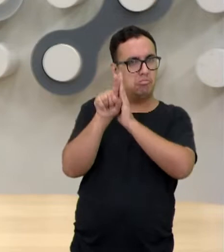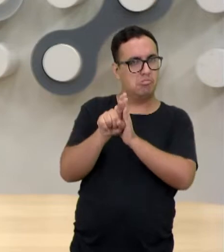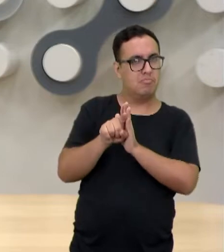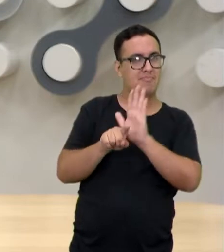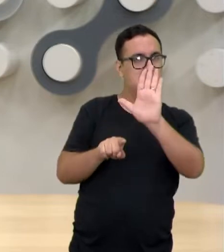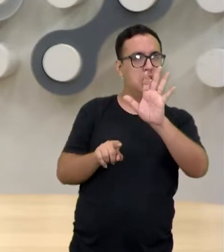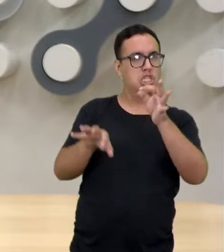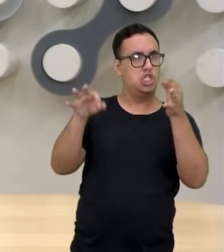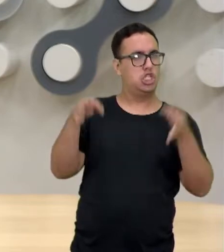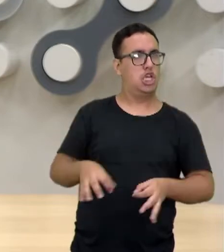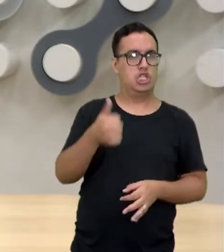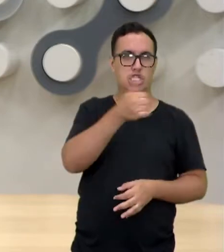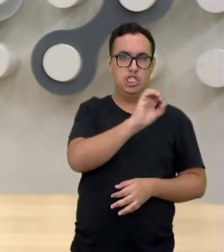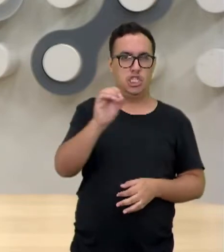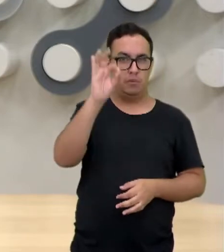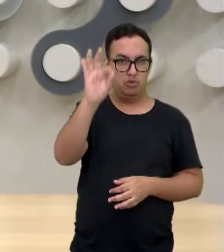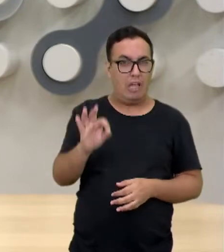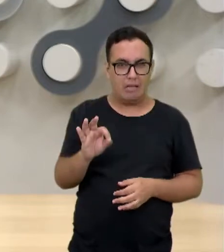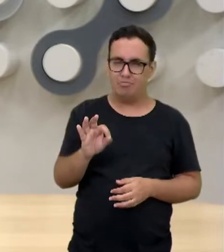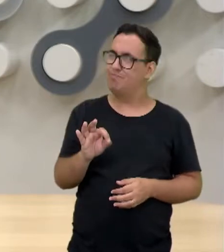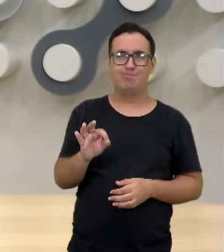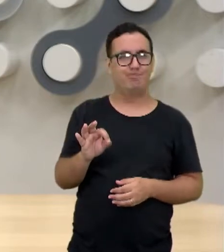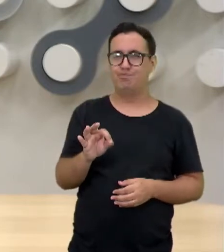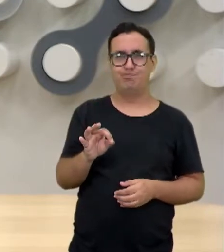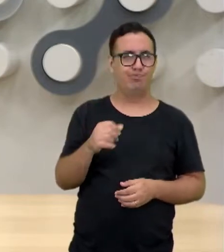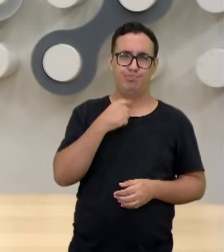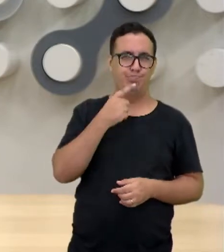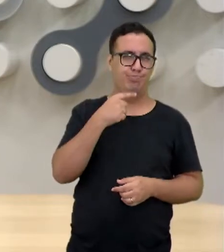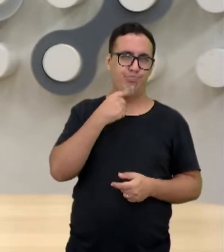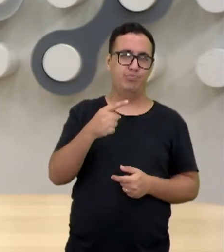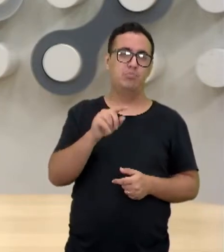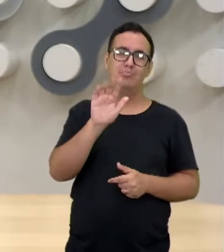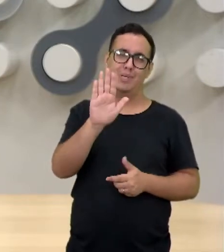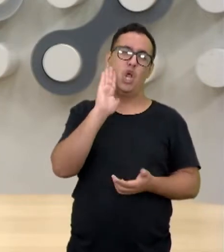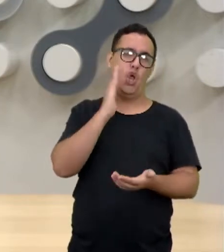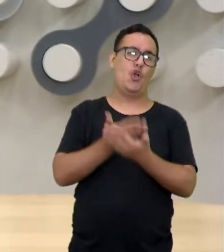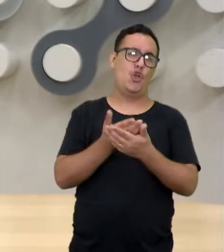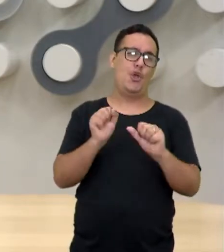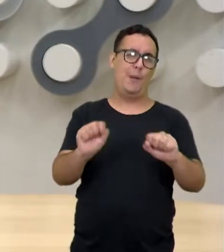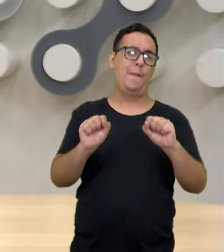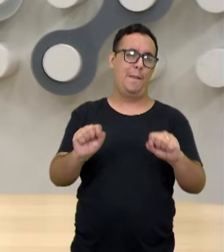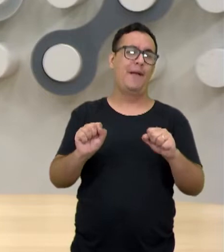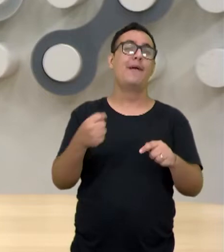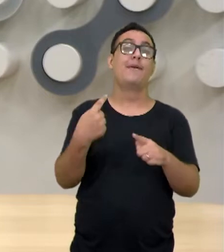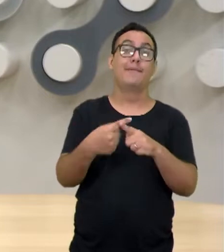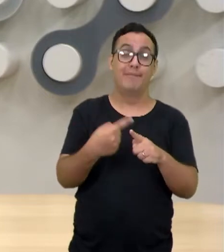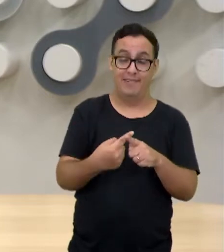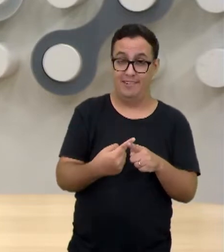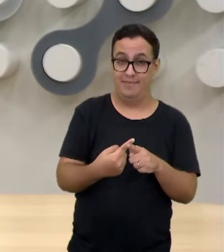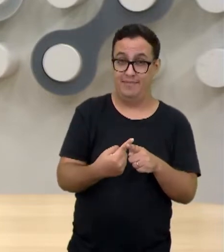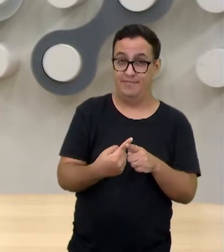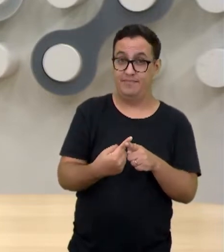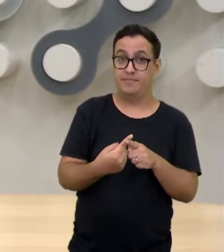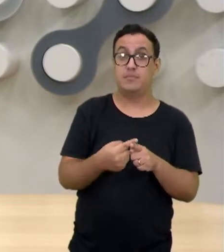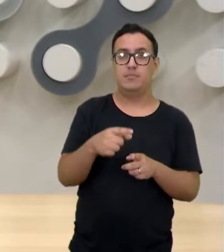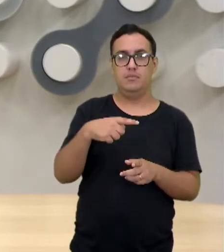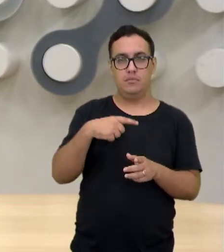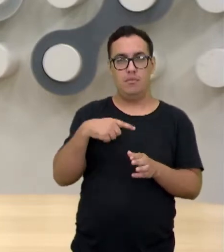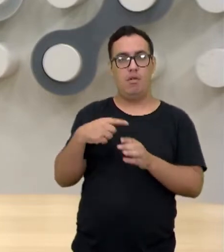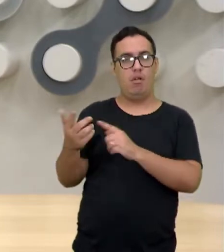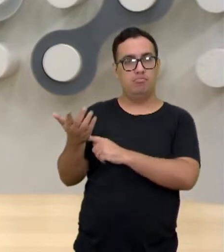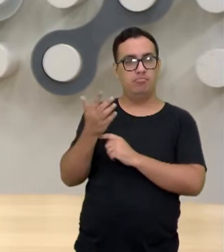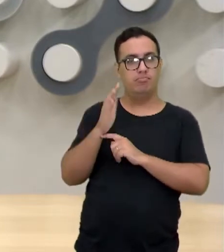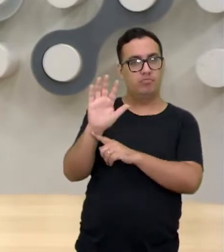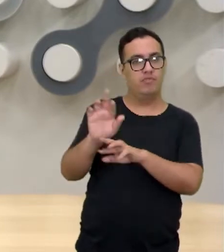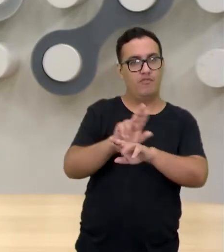nunca serão 100% seguras. Entretanto, são altamente confiáveis justamente porque contam, né, com o auxílio dos